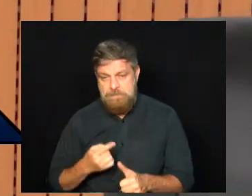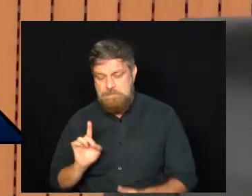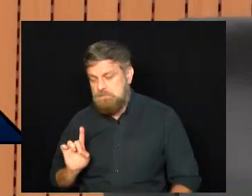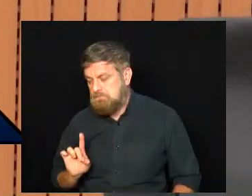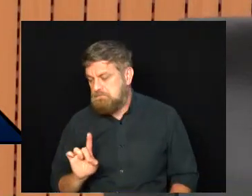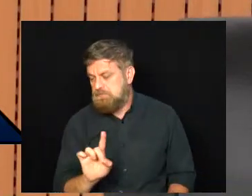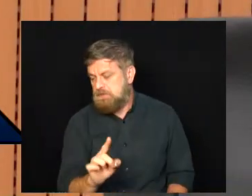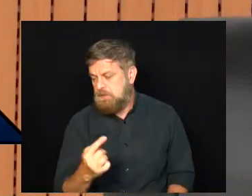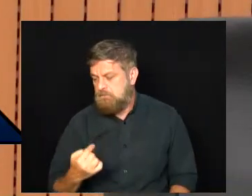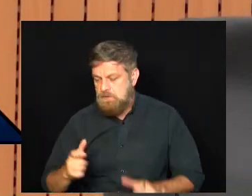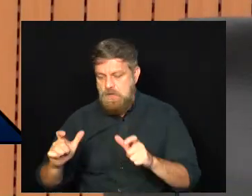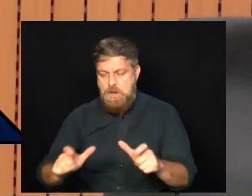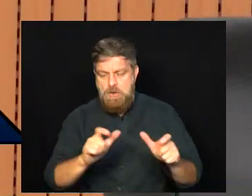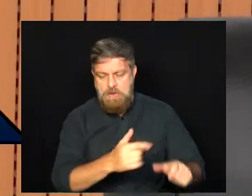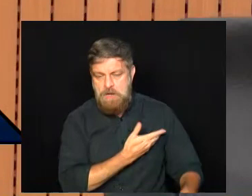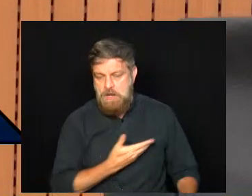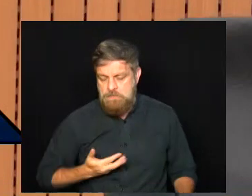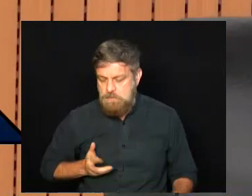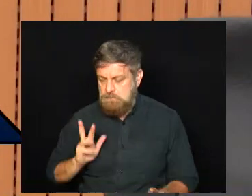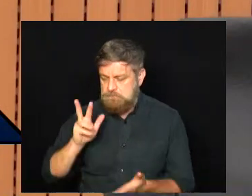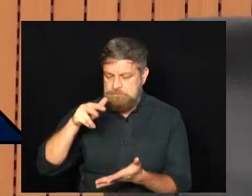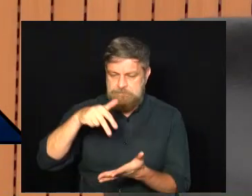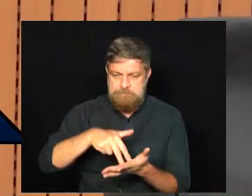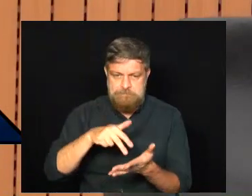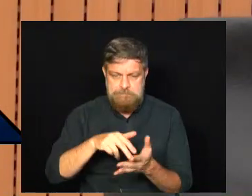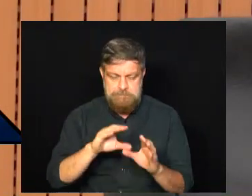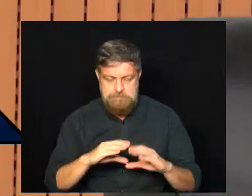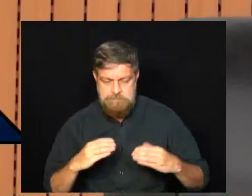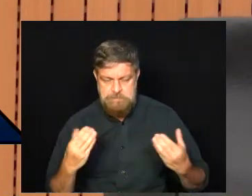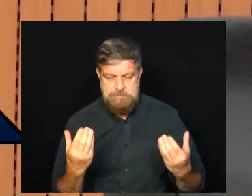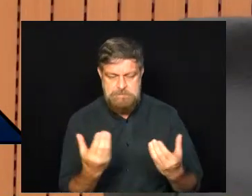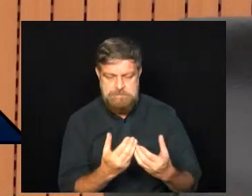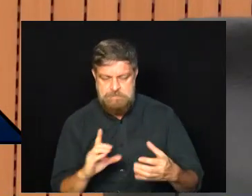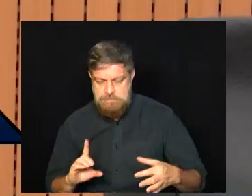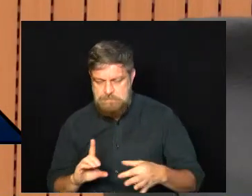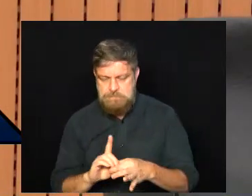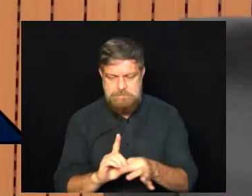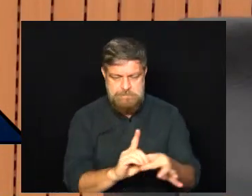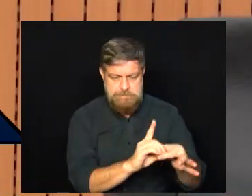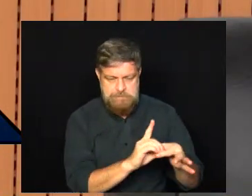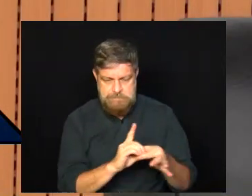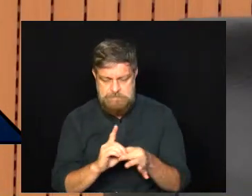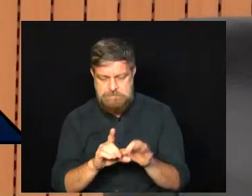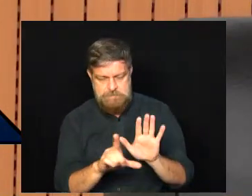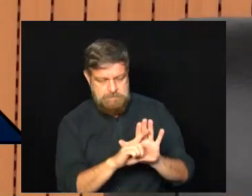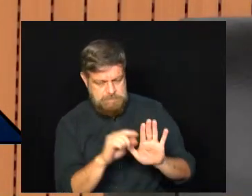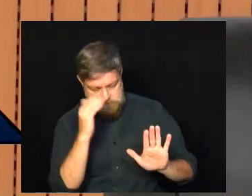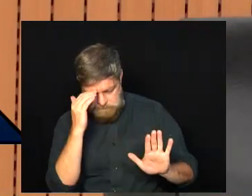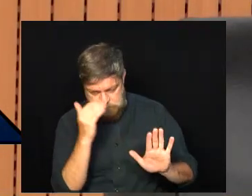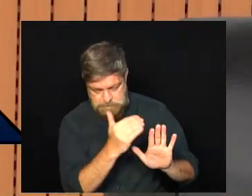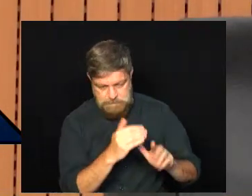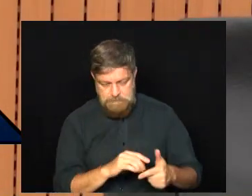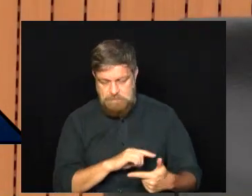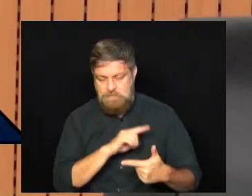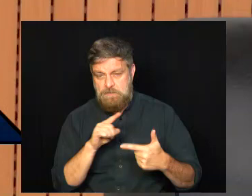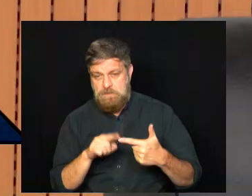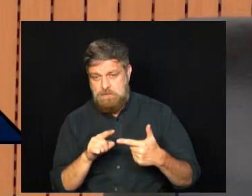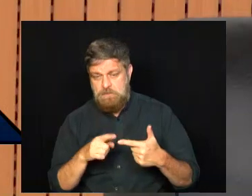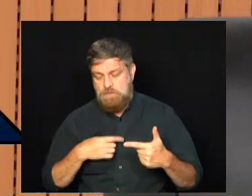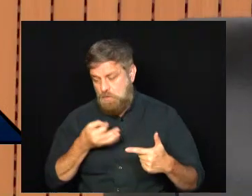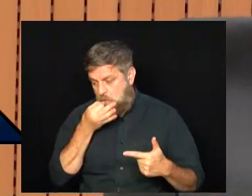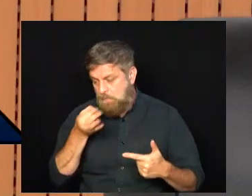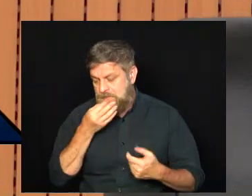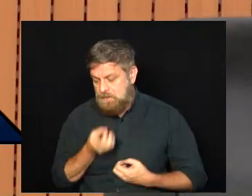nos logradouros públicos e espaços comunitários, ressalvadas as restrições legais. Segundo, opinião e